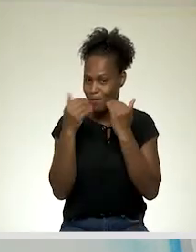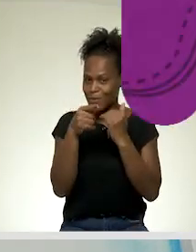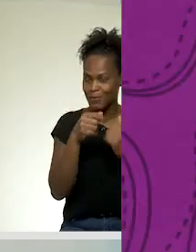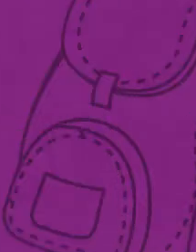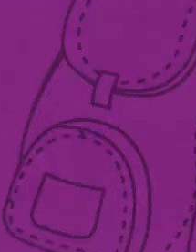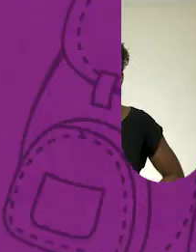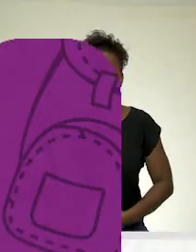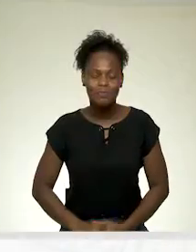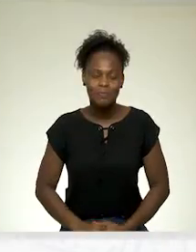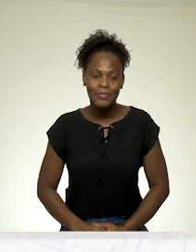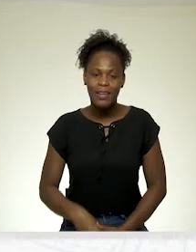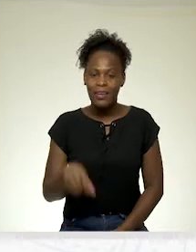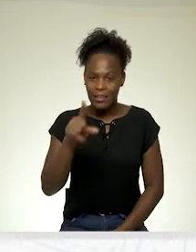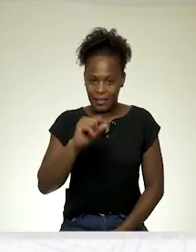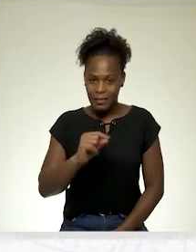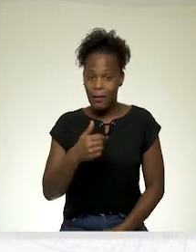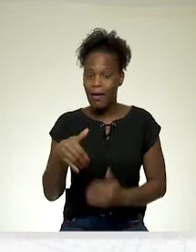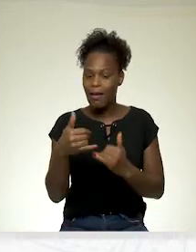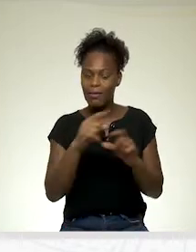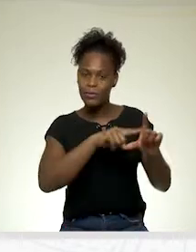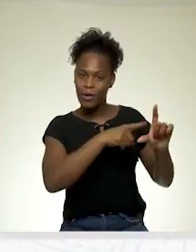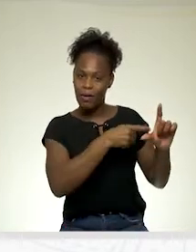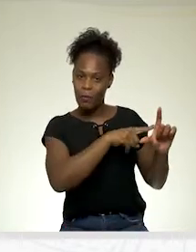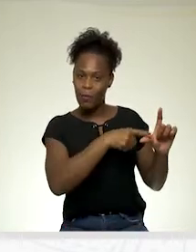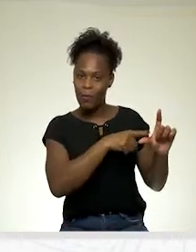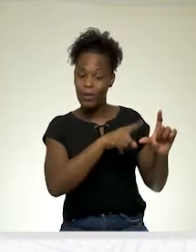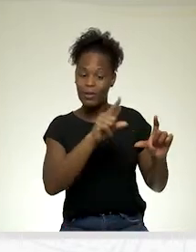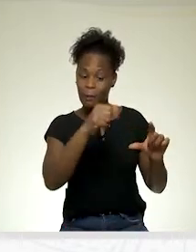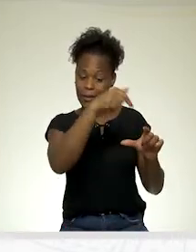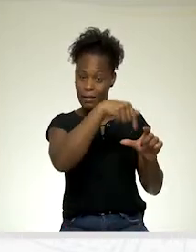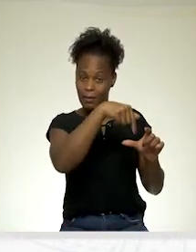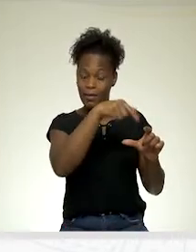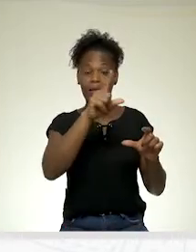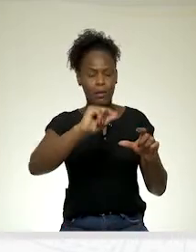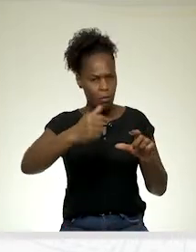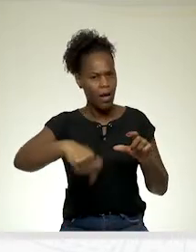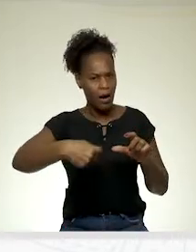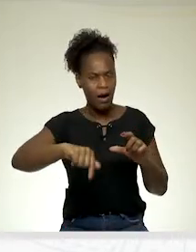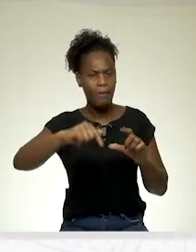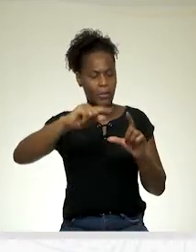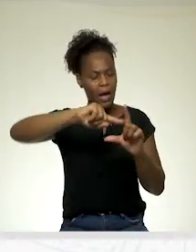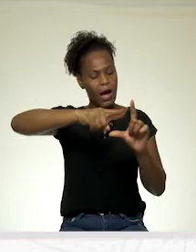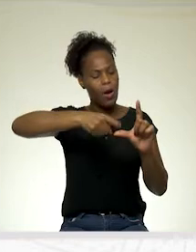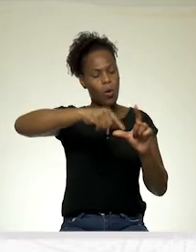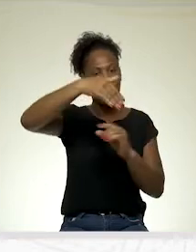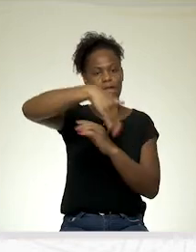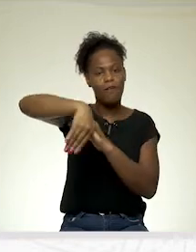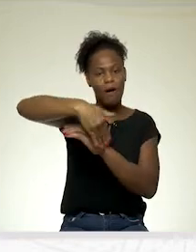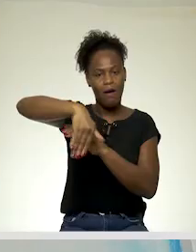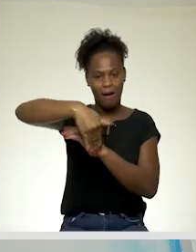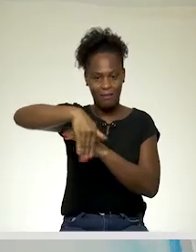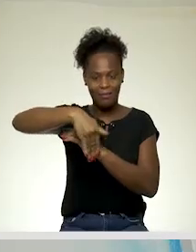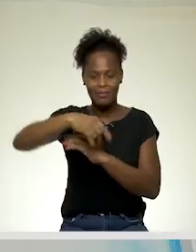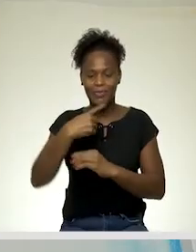ok? Também, para além de ângulo interno, nós temos também ângulos externos, ou